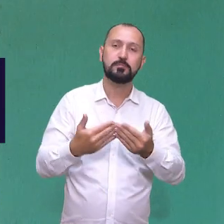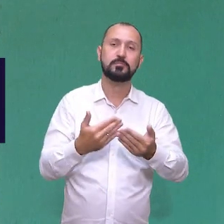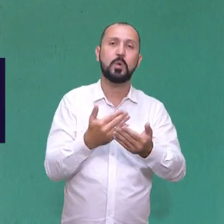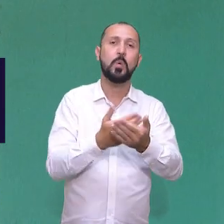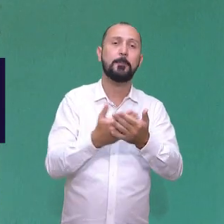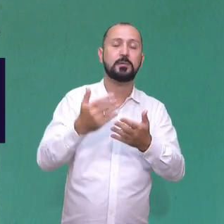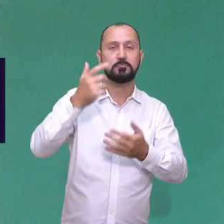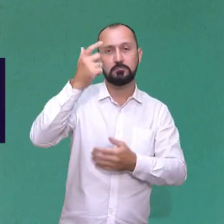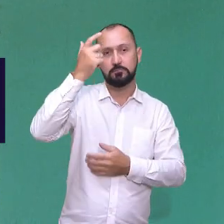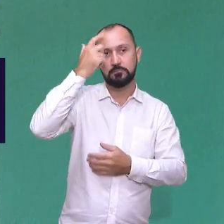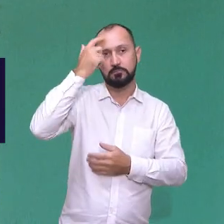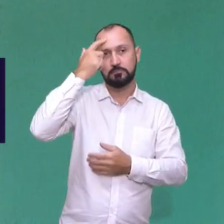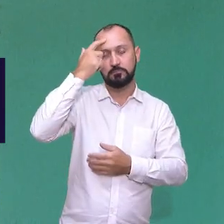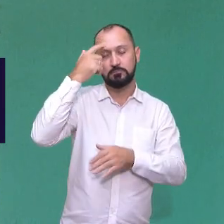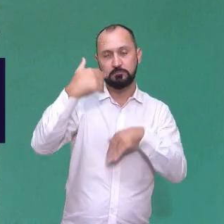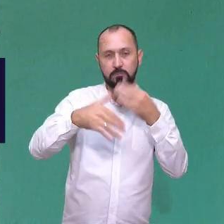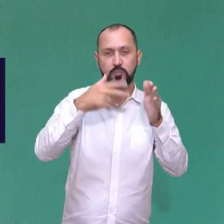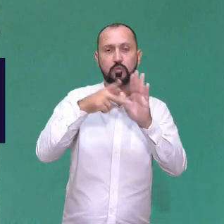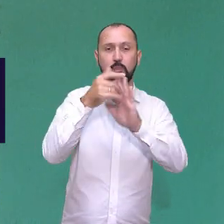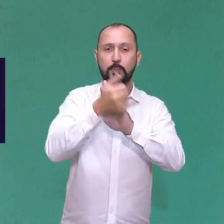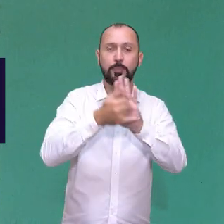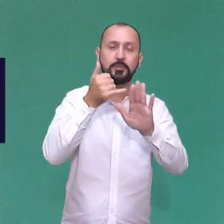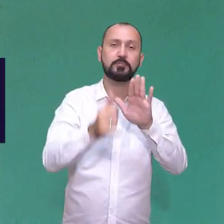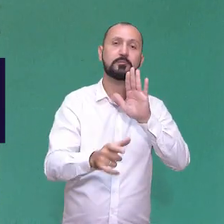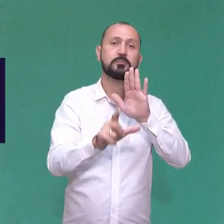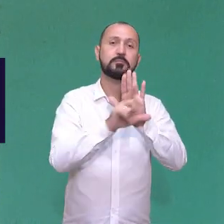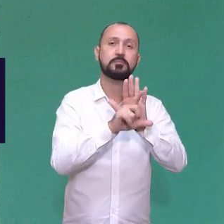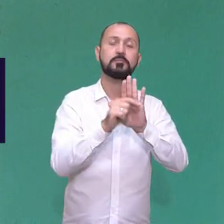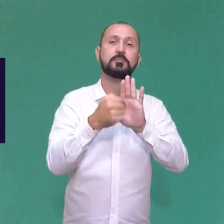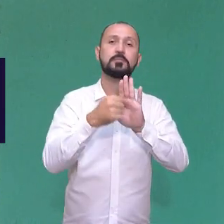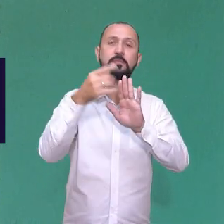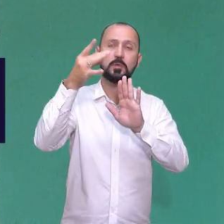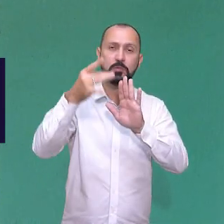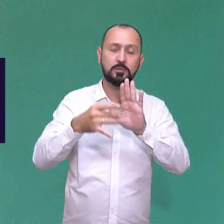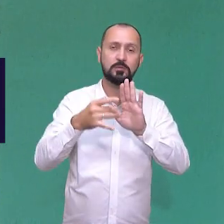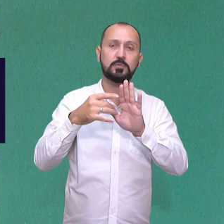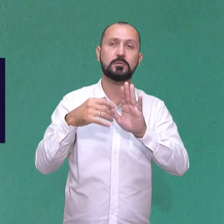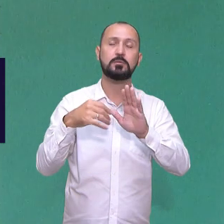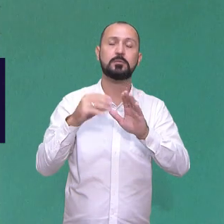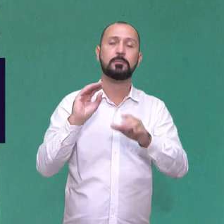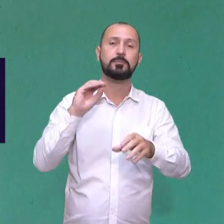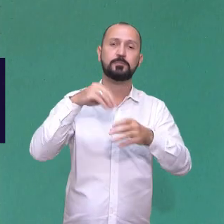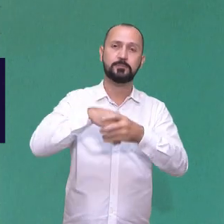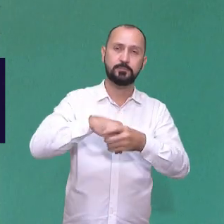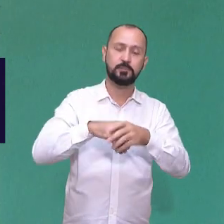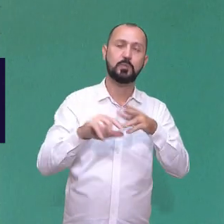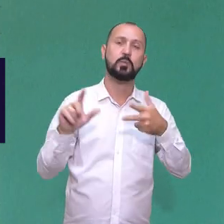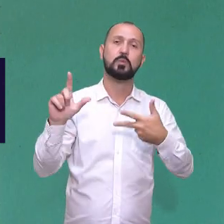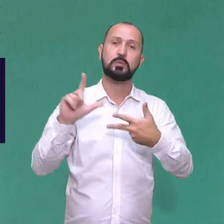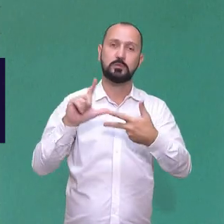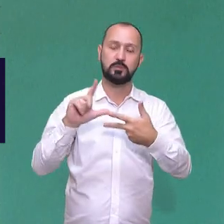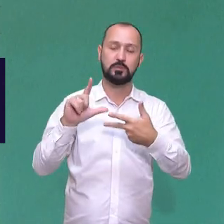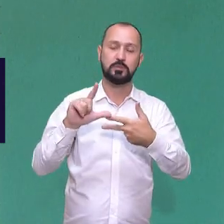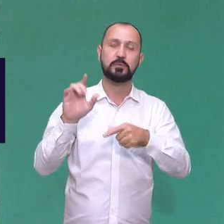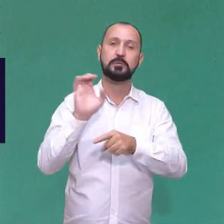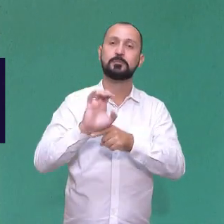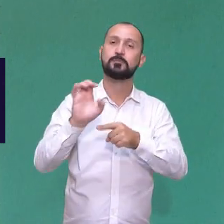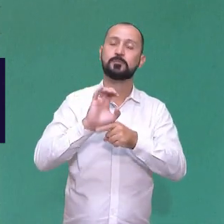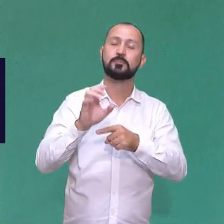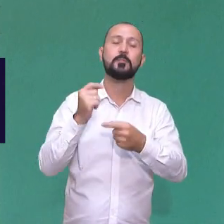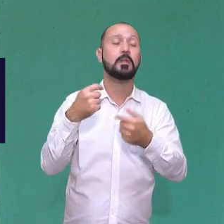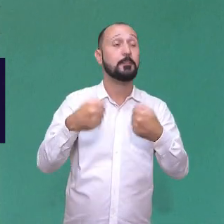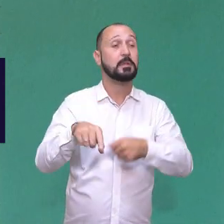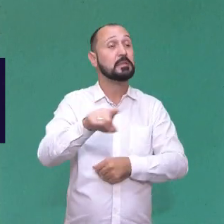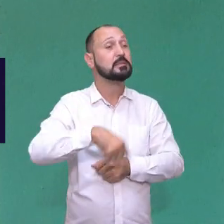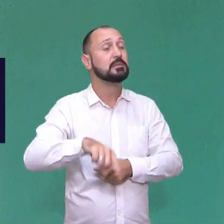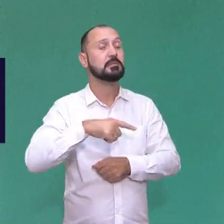isso, a gente leva o pensamento com relação a esse projeto de lei, por exemplo, que é uma coisa que está tramitando no